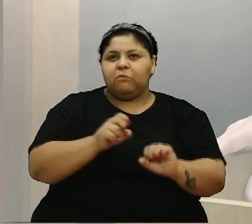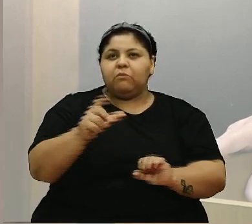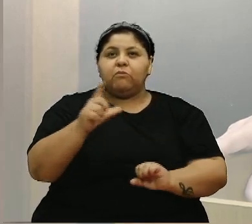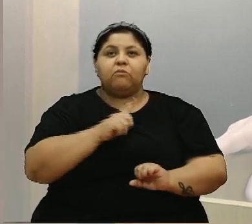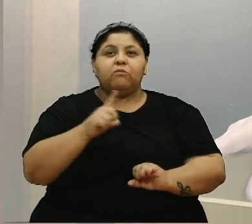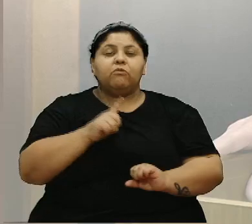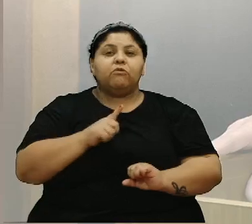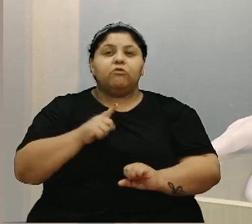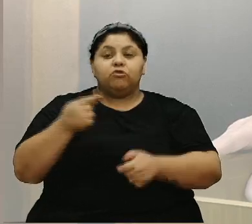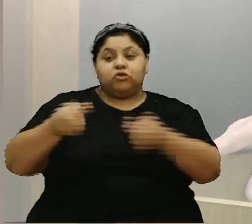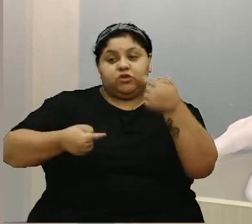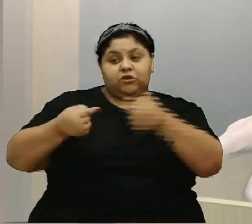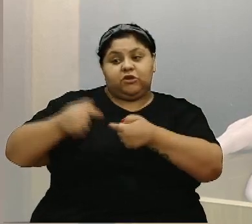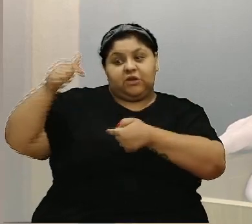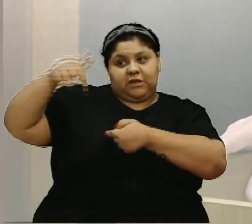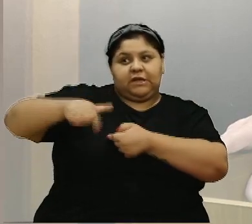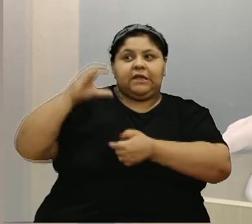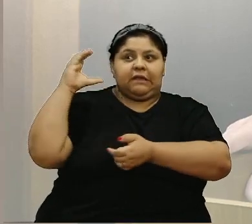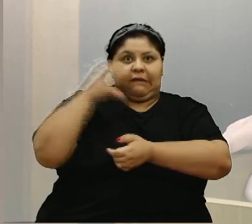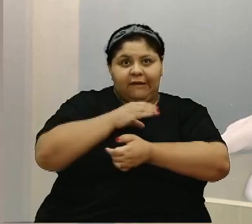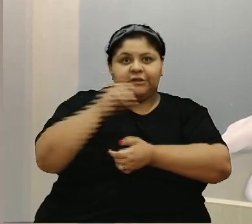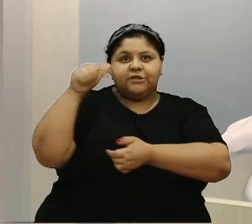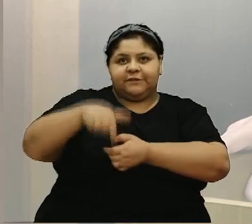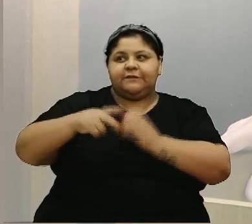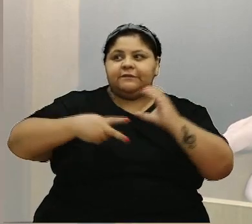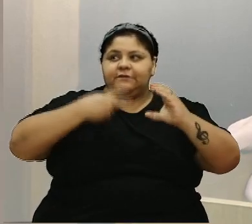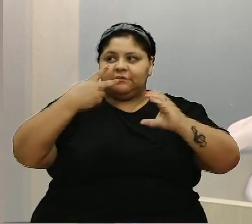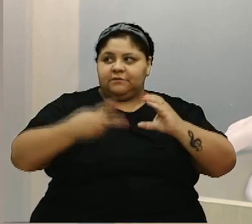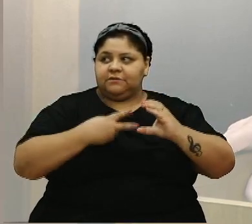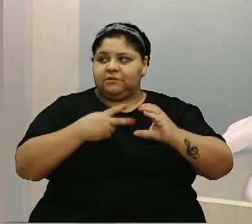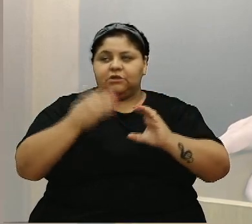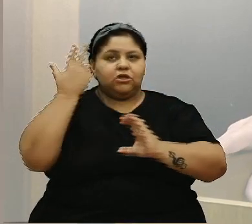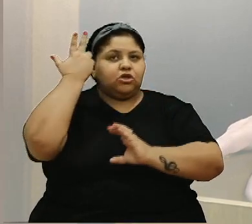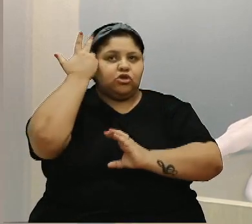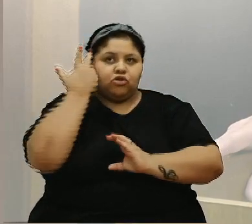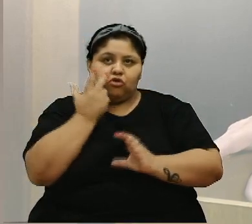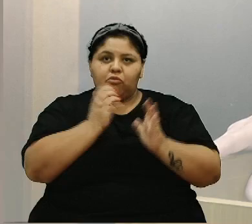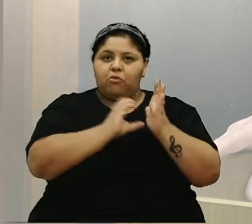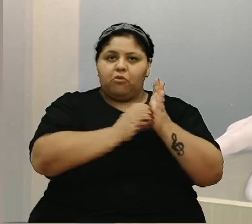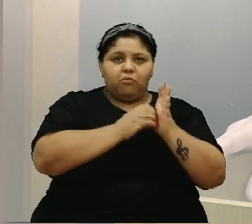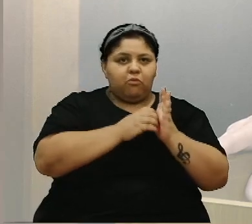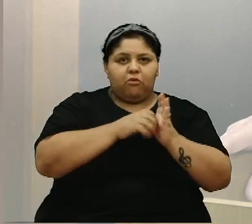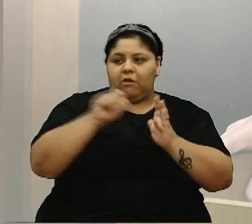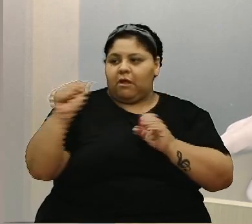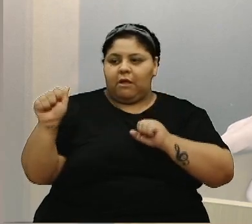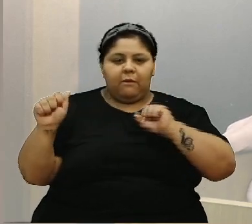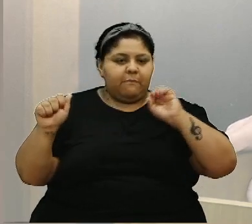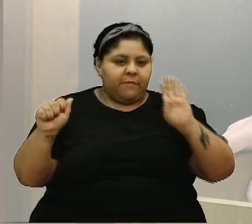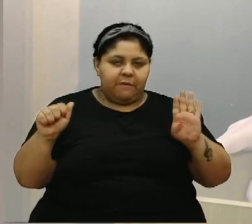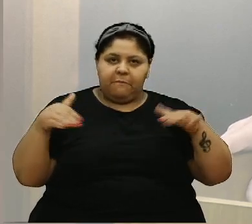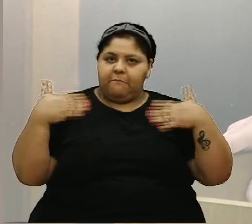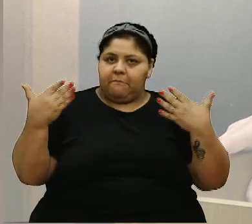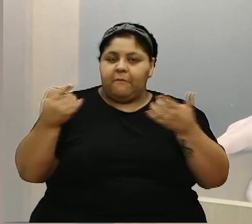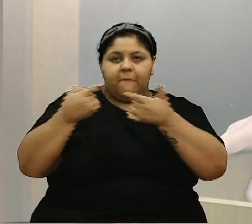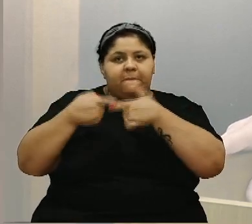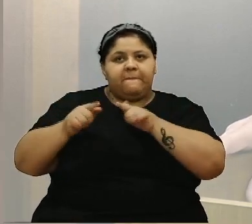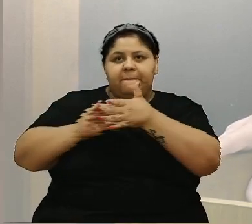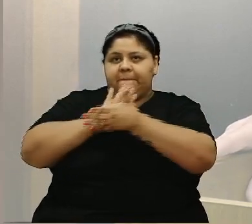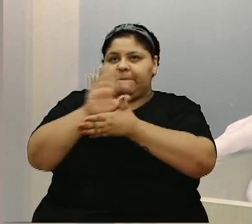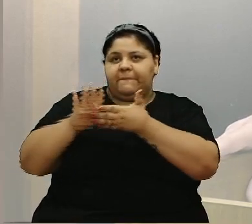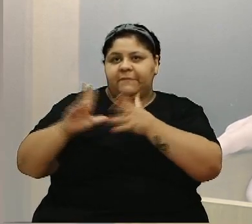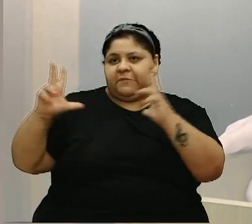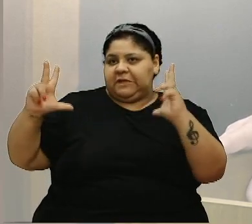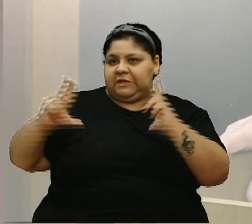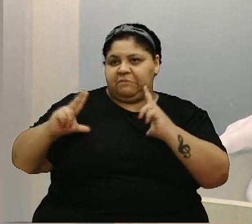tido discussões acaloradas nessa Câmara, que são normais, de partido de um lado, partido de outro, mas nada pessoal